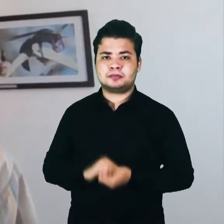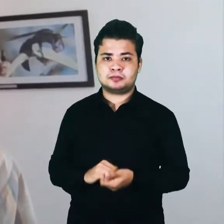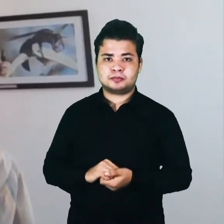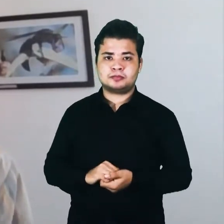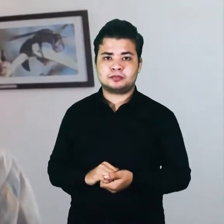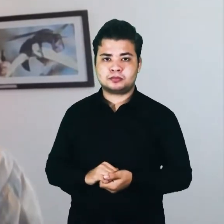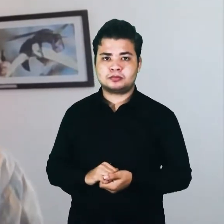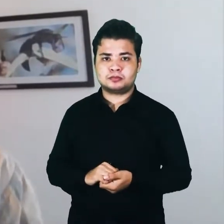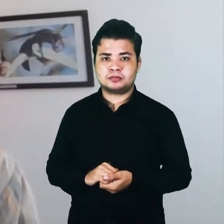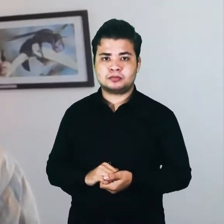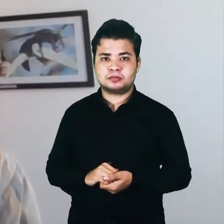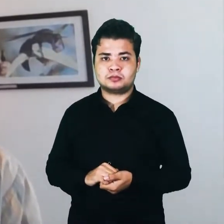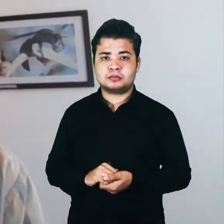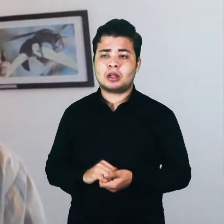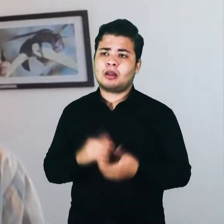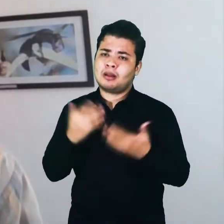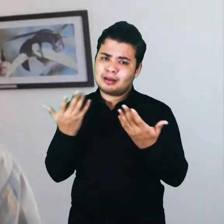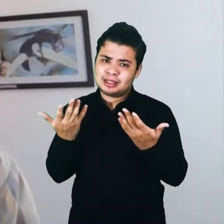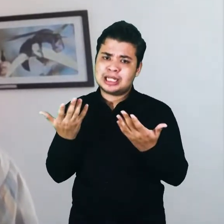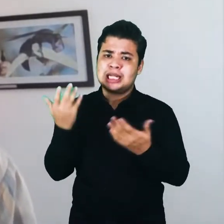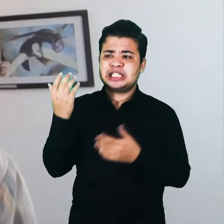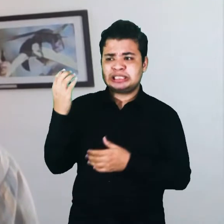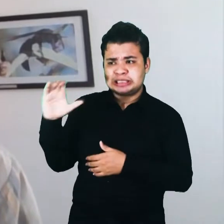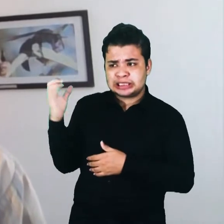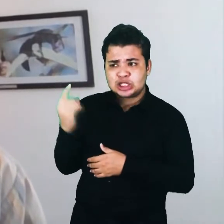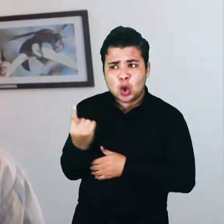atende diversas ciências, né?